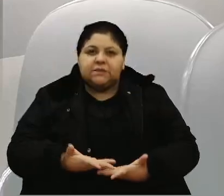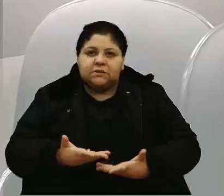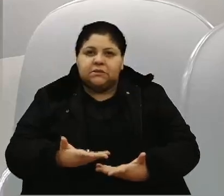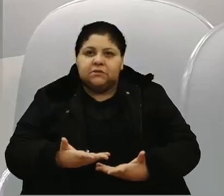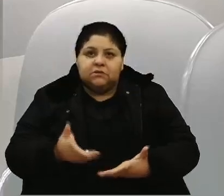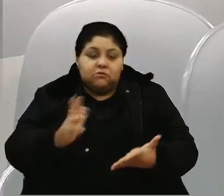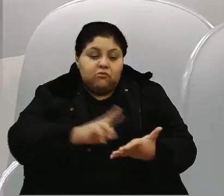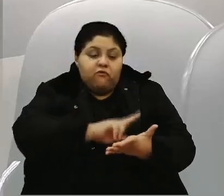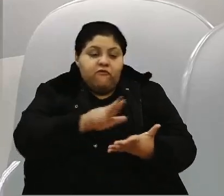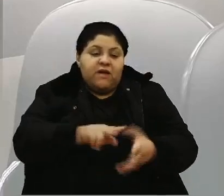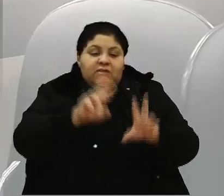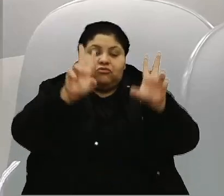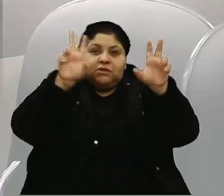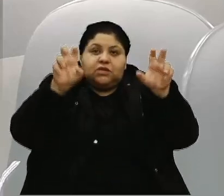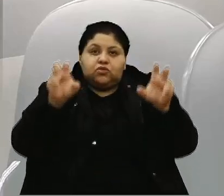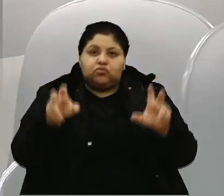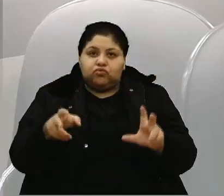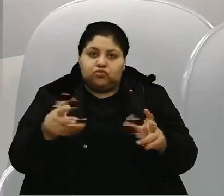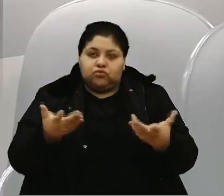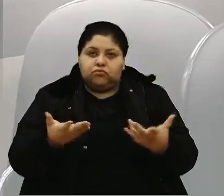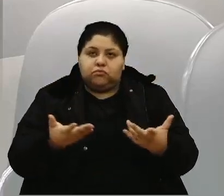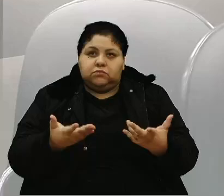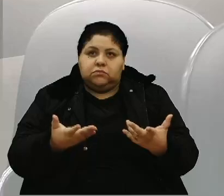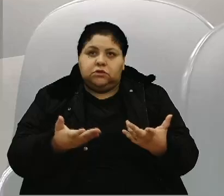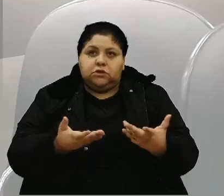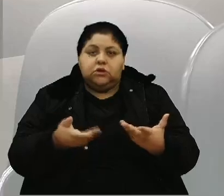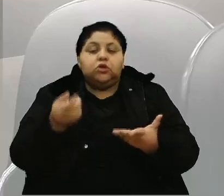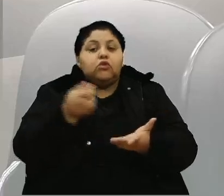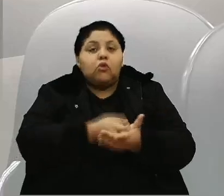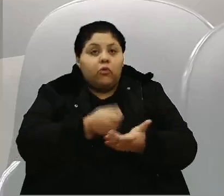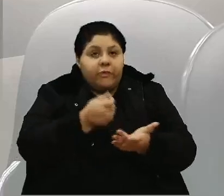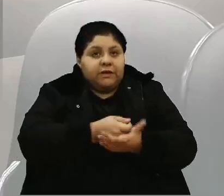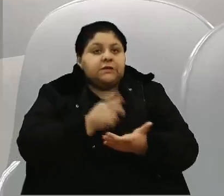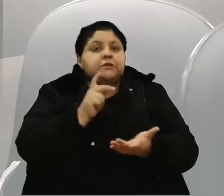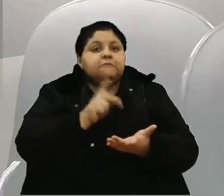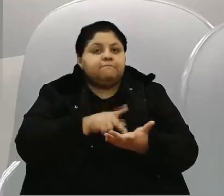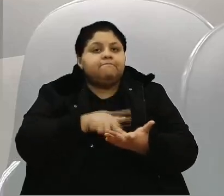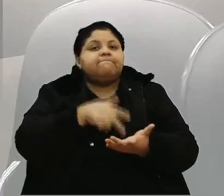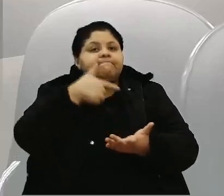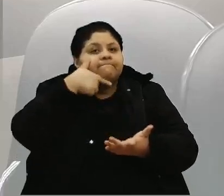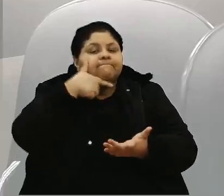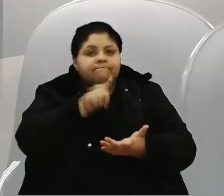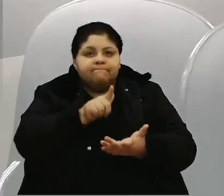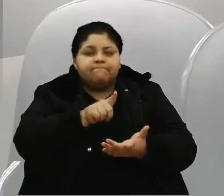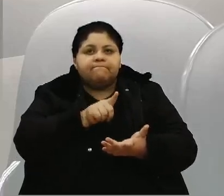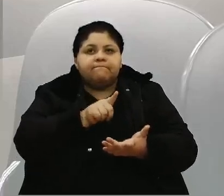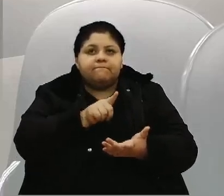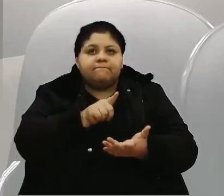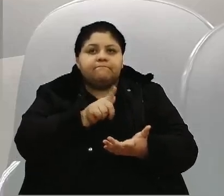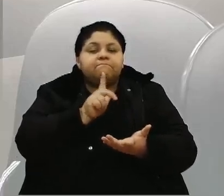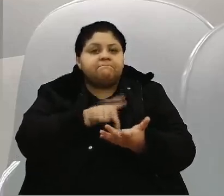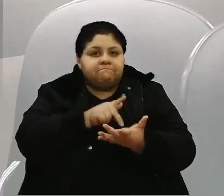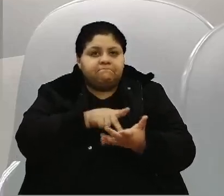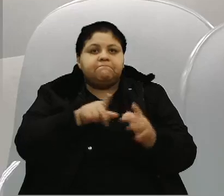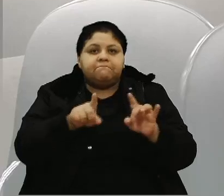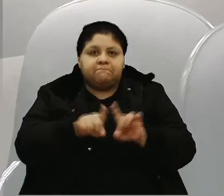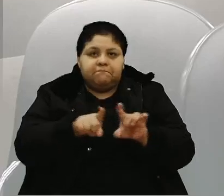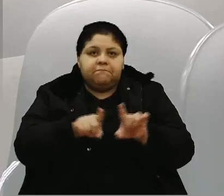Vários assuntos, cobranças legítimas, conquistas